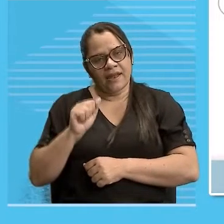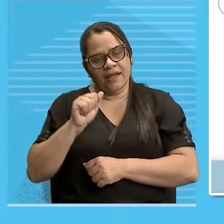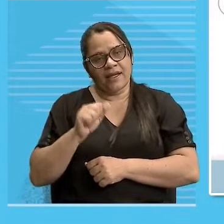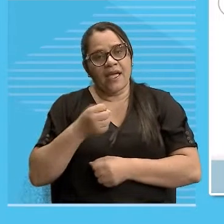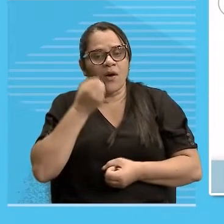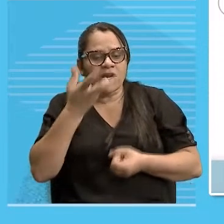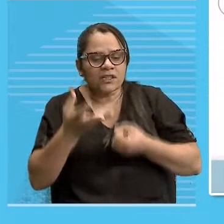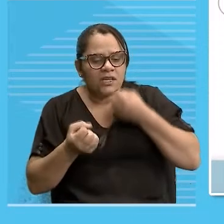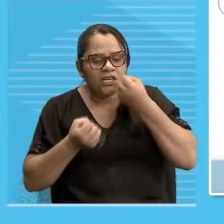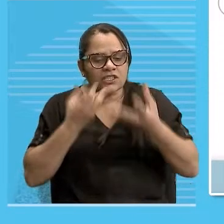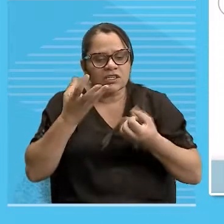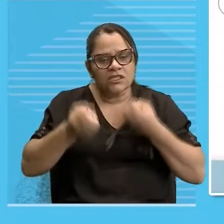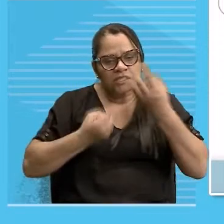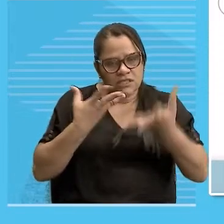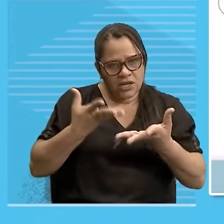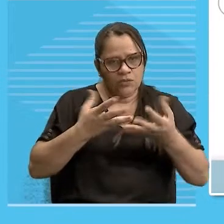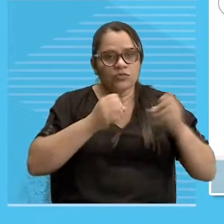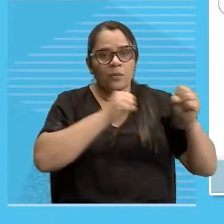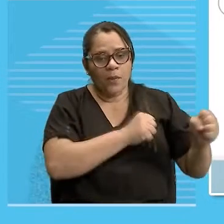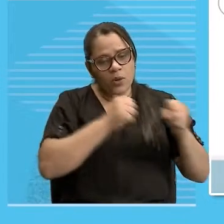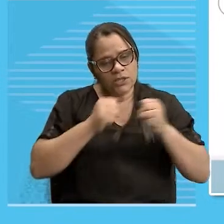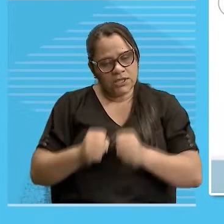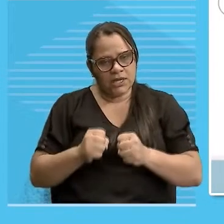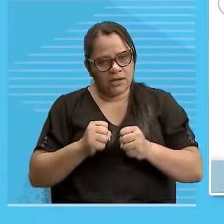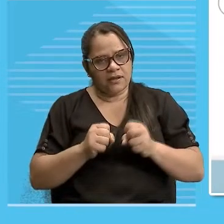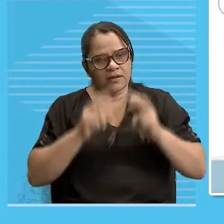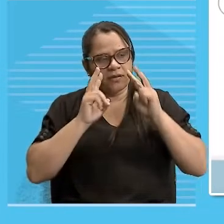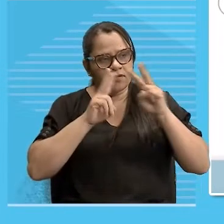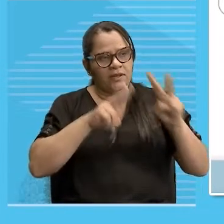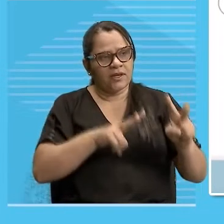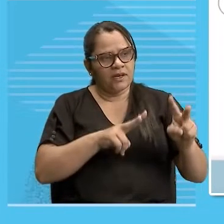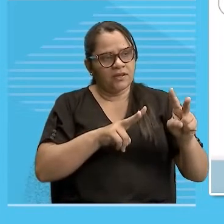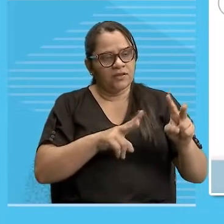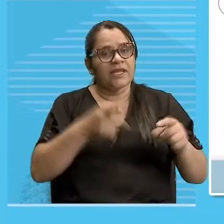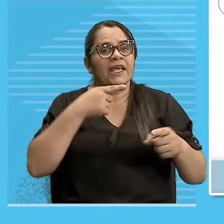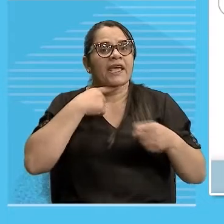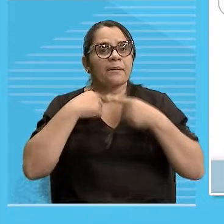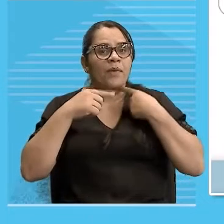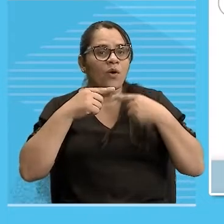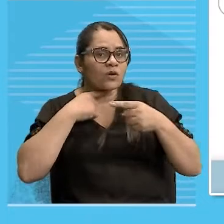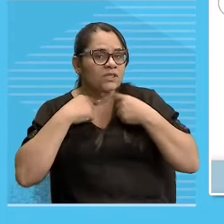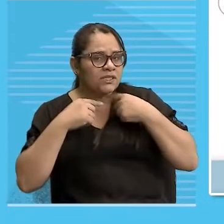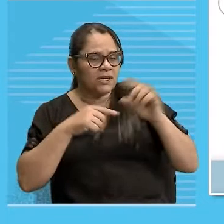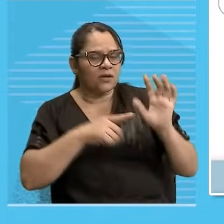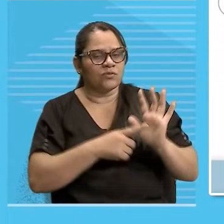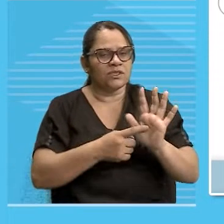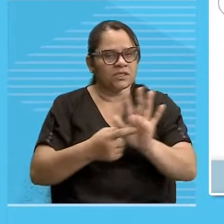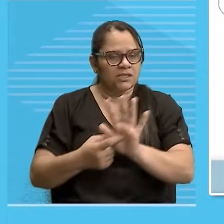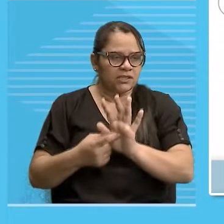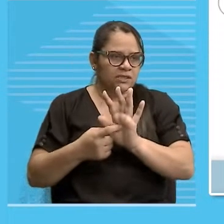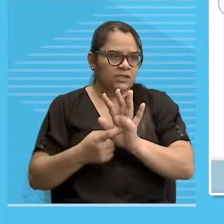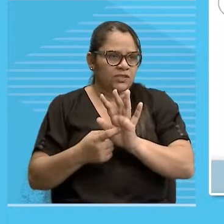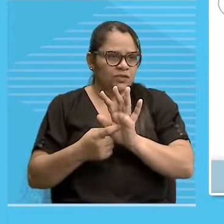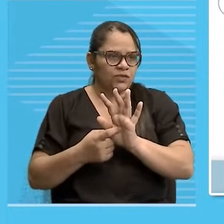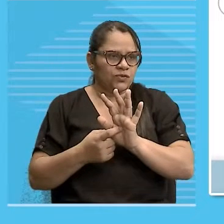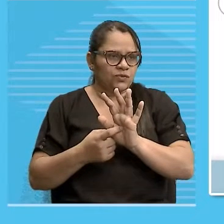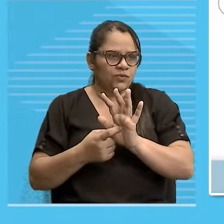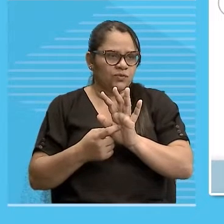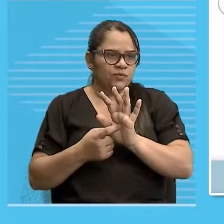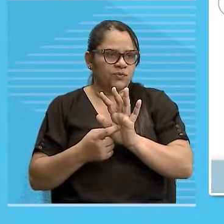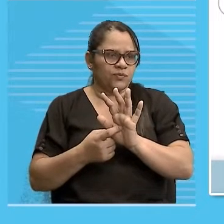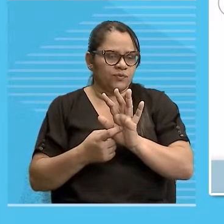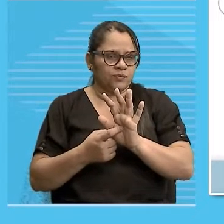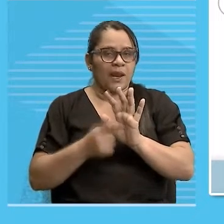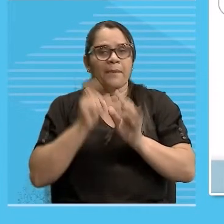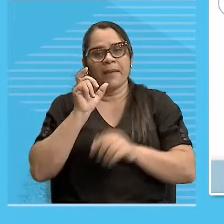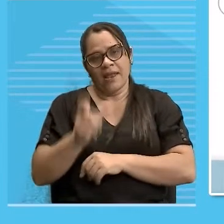no pretérito mais que perfeito. Puder indicando aí um desejo. Pudera eu. Estava diante do meu desejo. Como quem